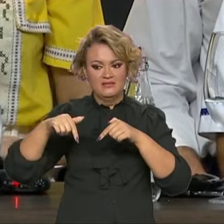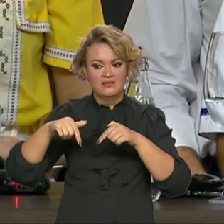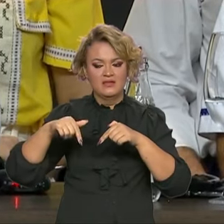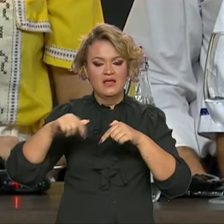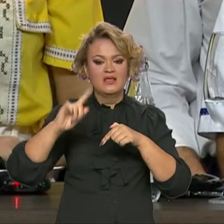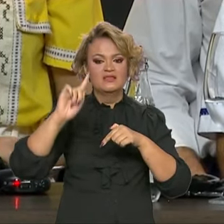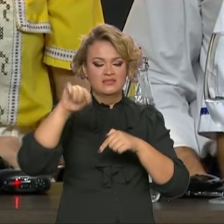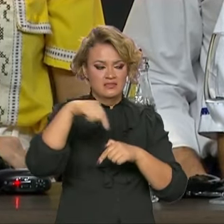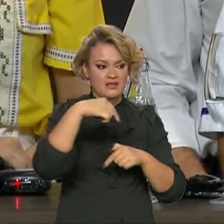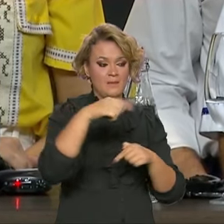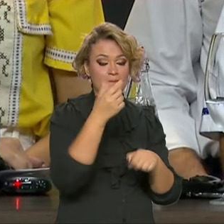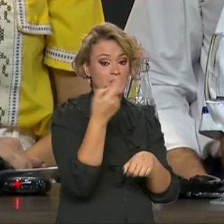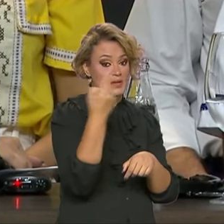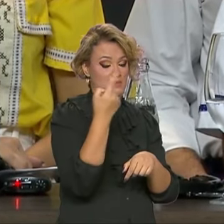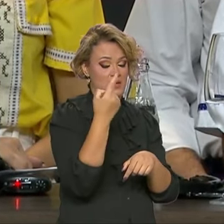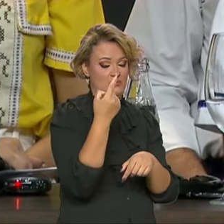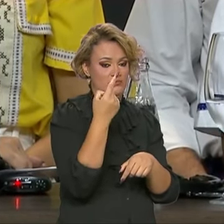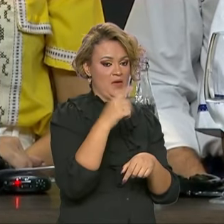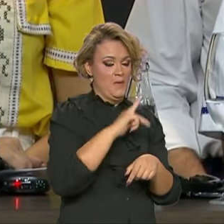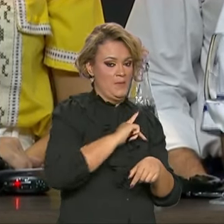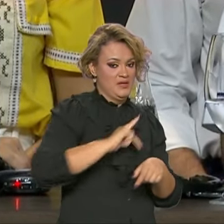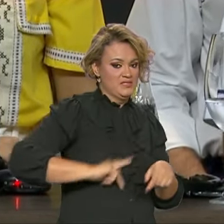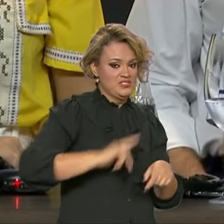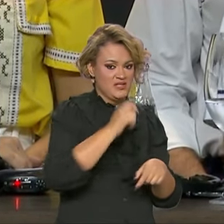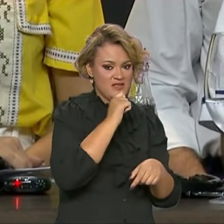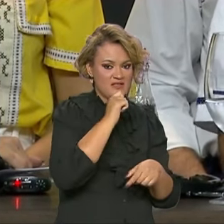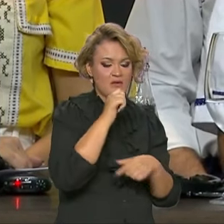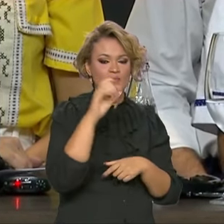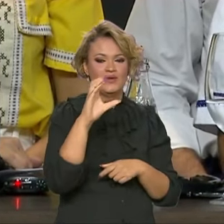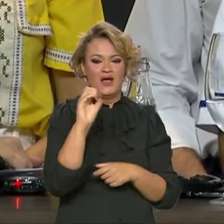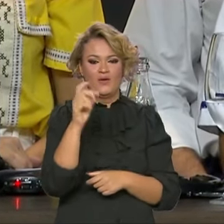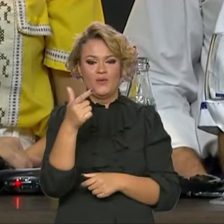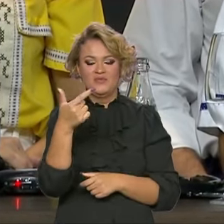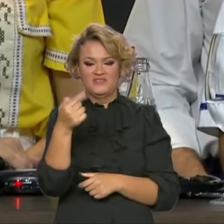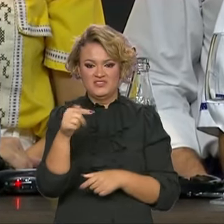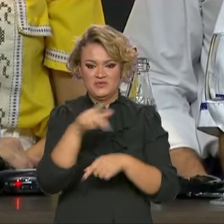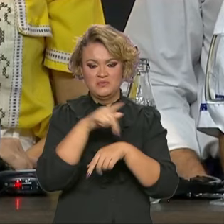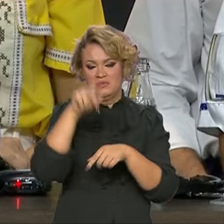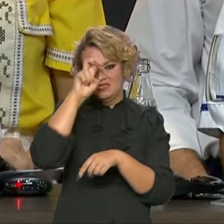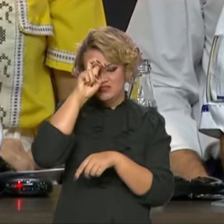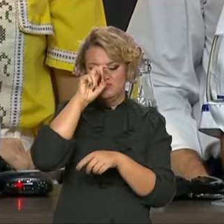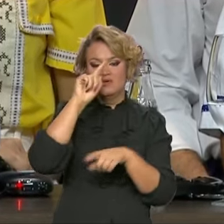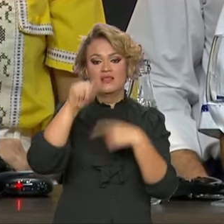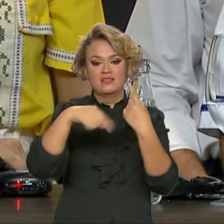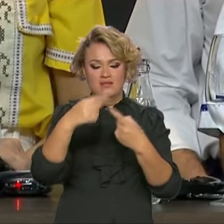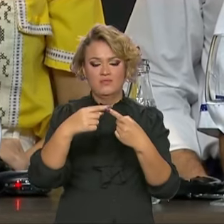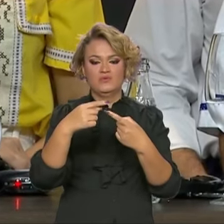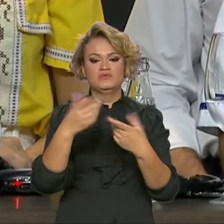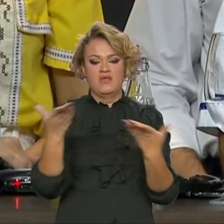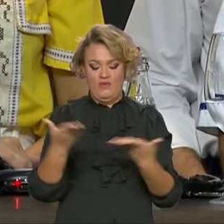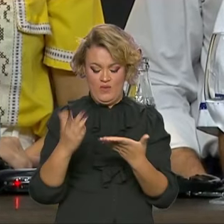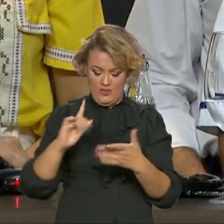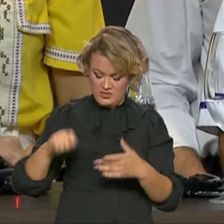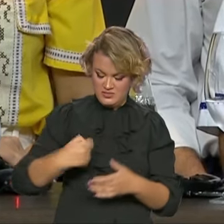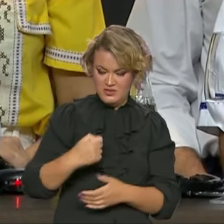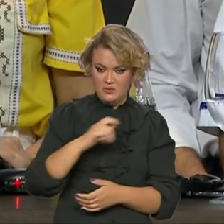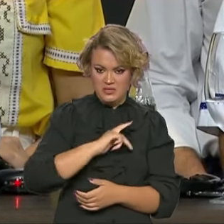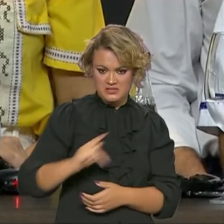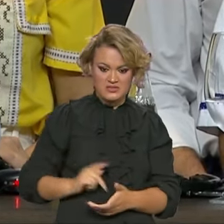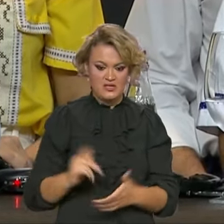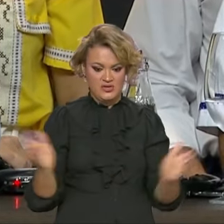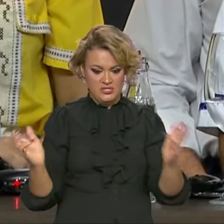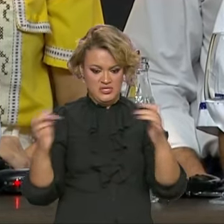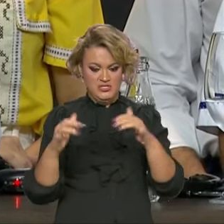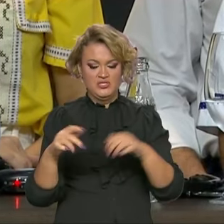de assumir a presidência, quando estive na COP27 no Egito. Hoje, nos reunimos com